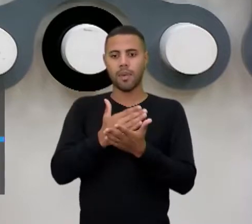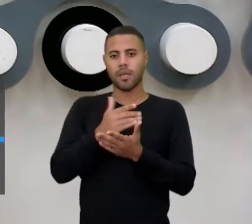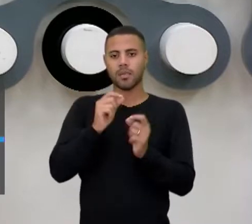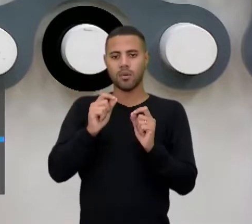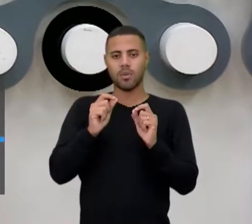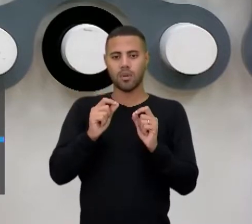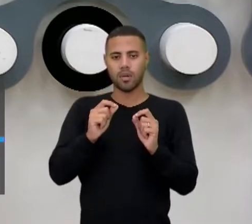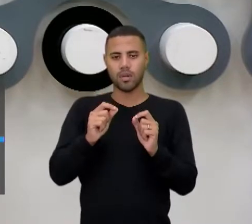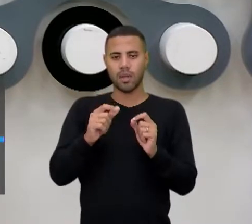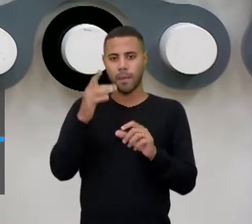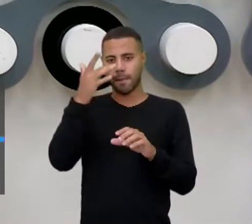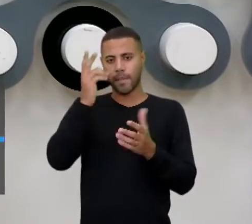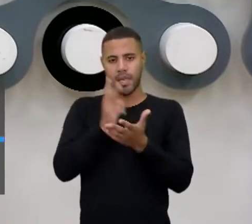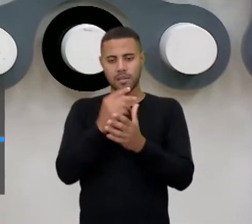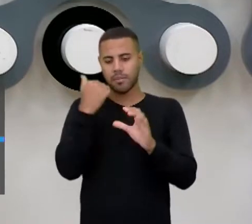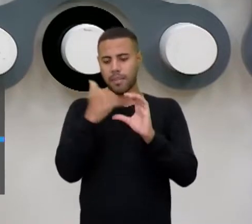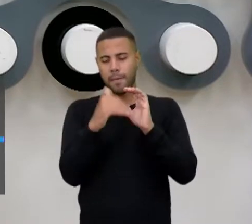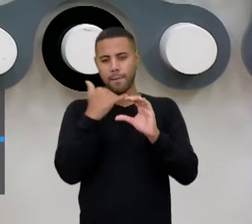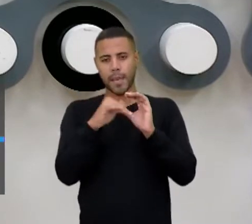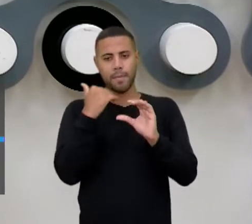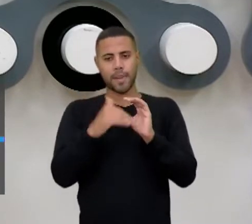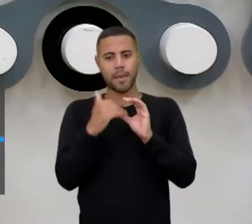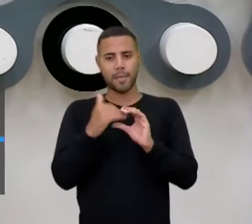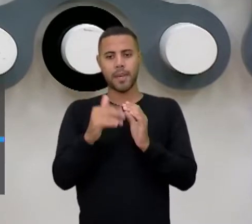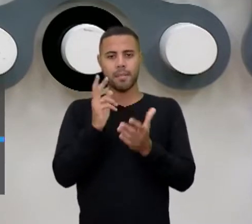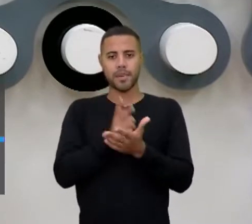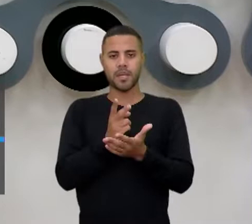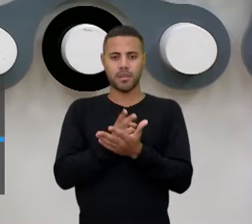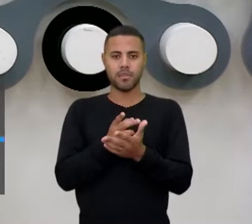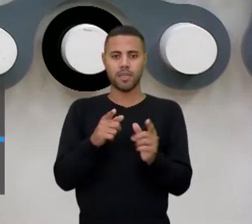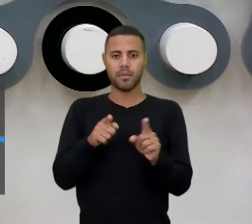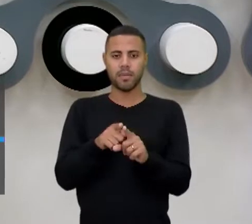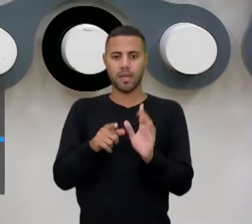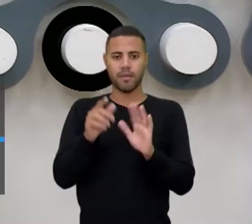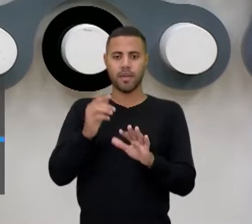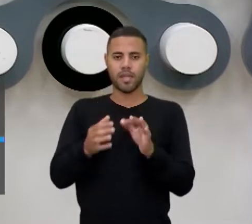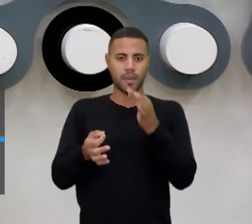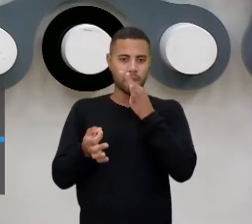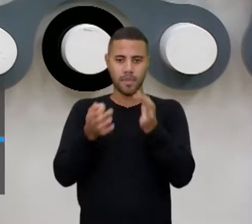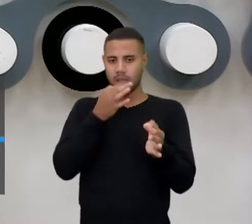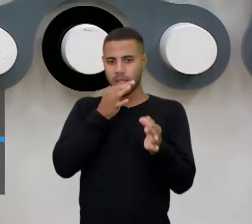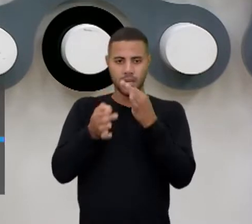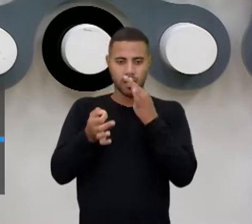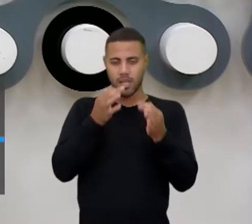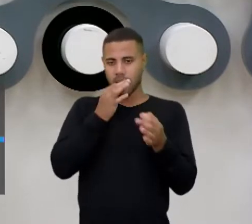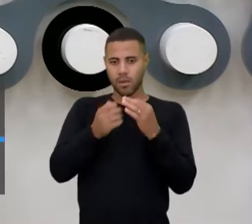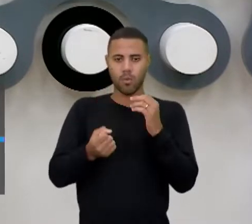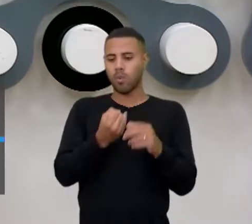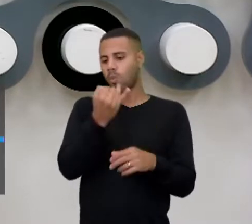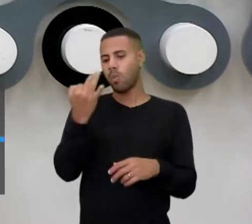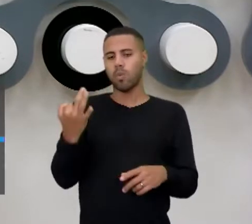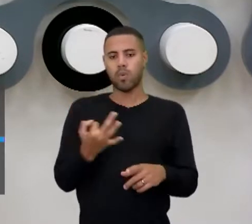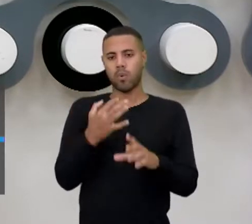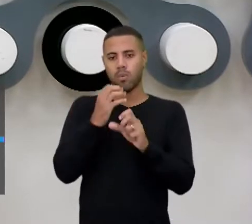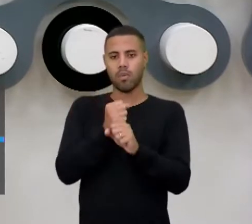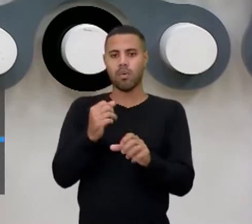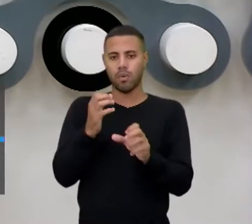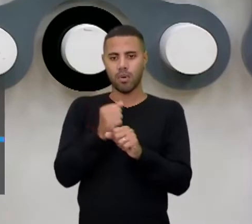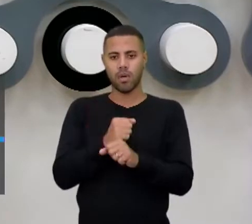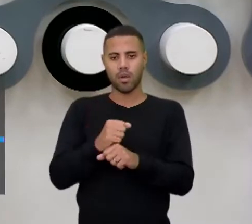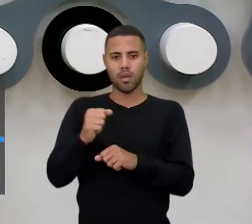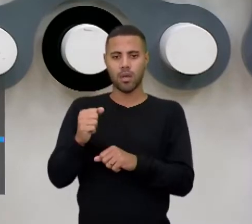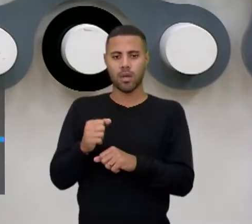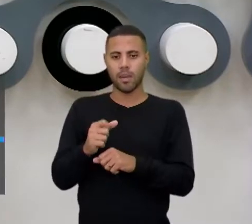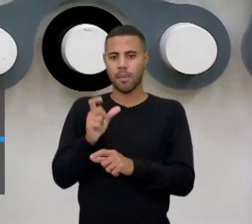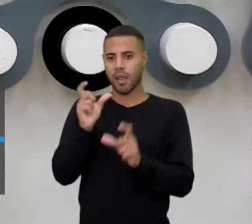receber um monte. Aí vem aqui os depoimentos falando de vezes em que a gente fala perto de um aparelho